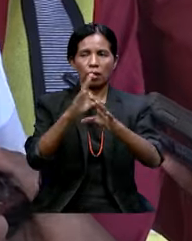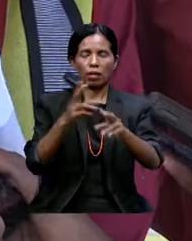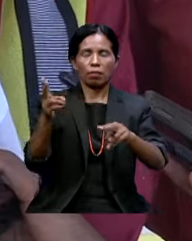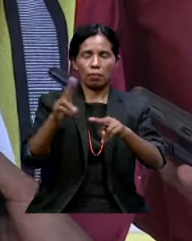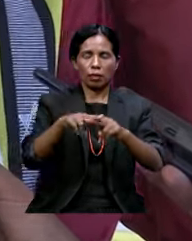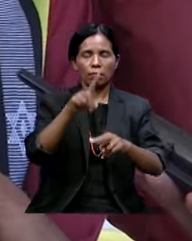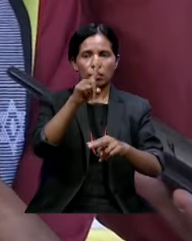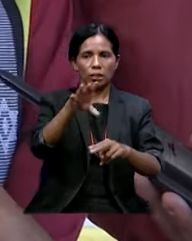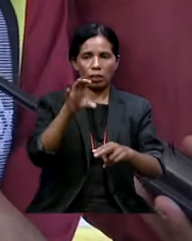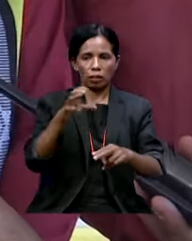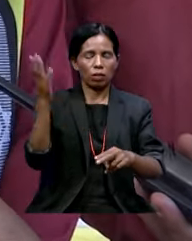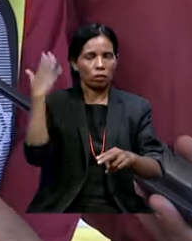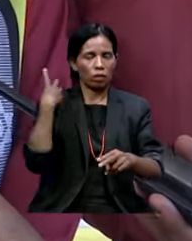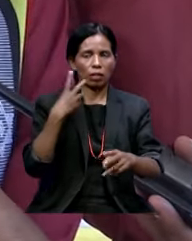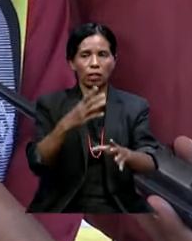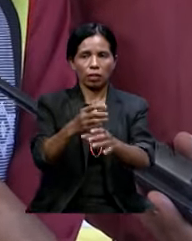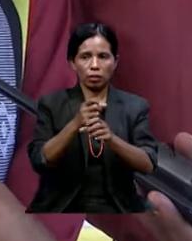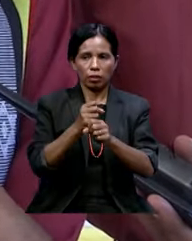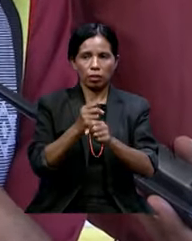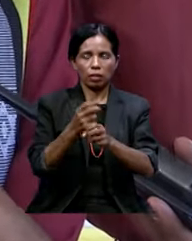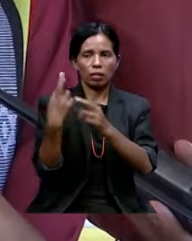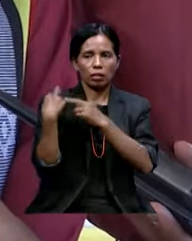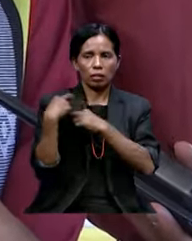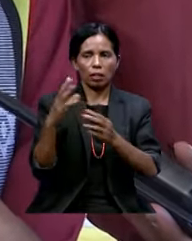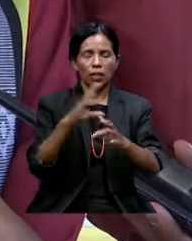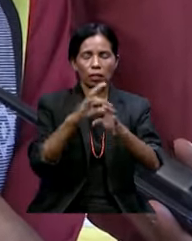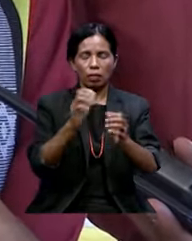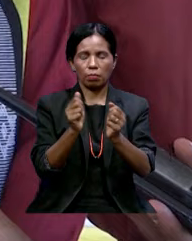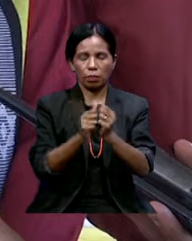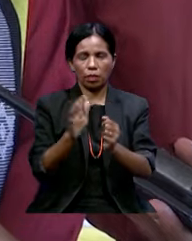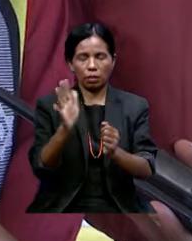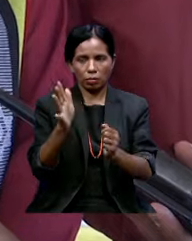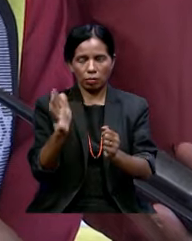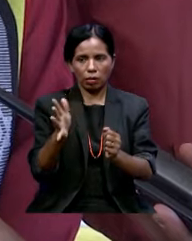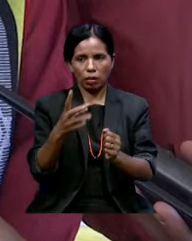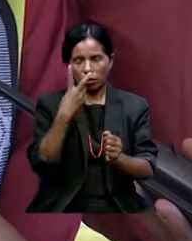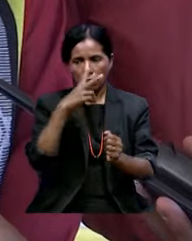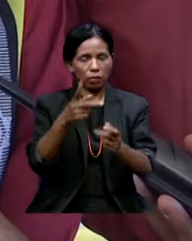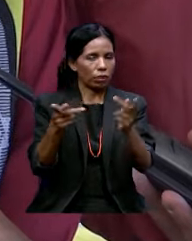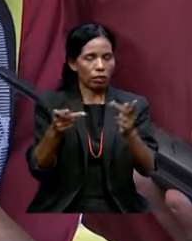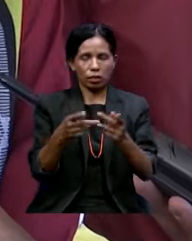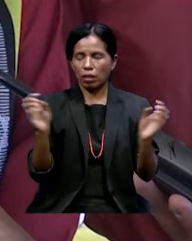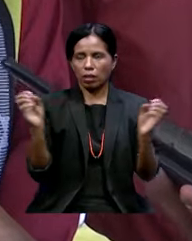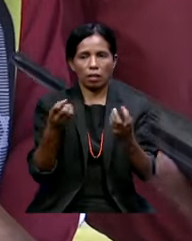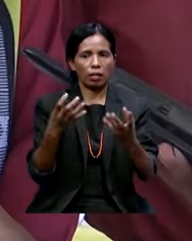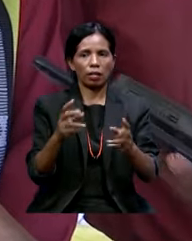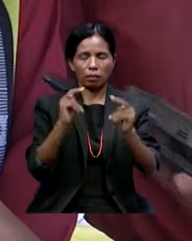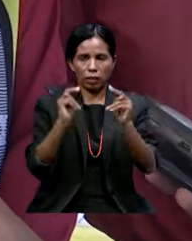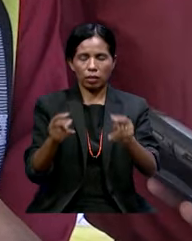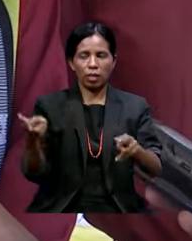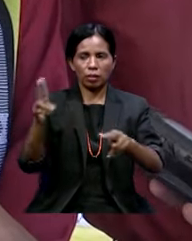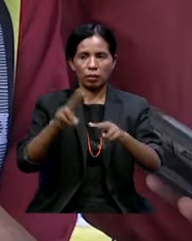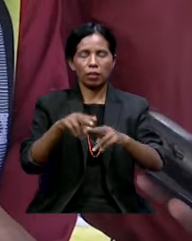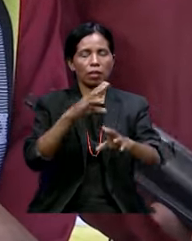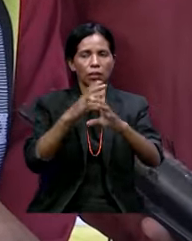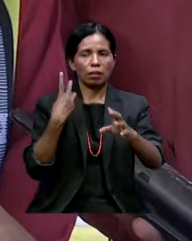sida. Kareta ulu ami simu kenarne, ho kareta lima nulu halo lisu, iha uba verifika faten sene lato. Entah precisa amen kareta, ami